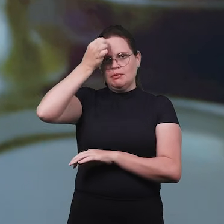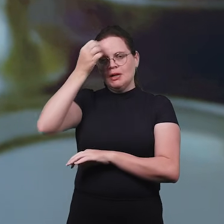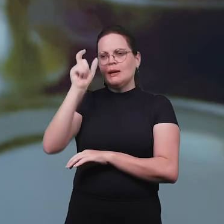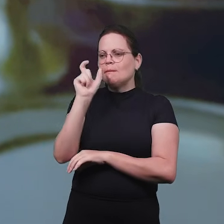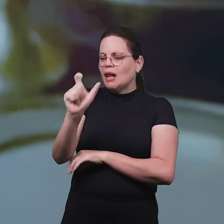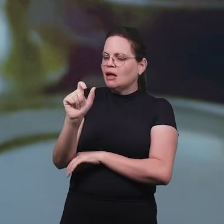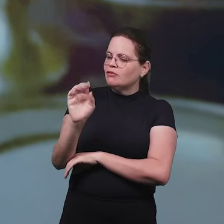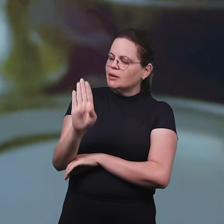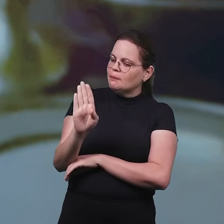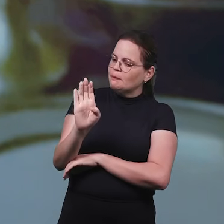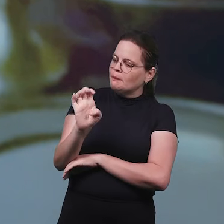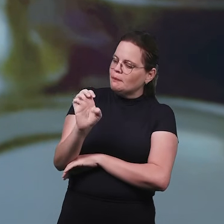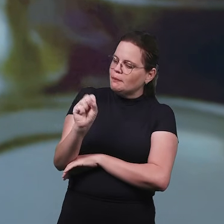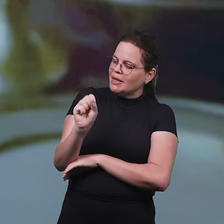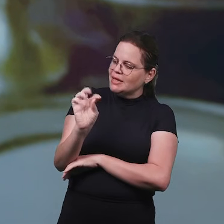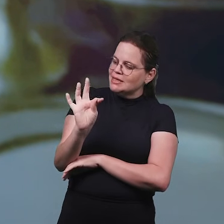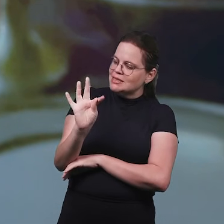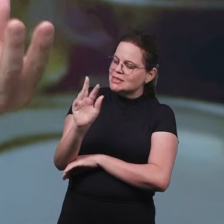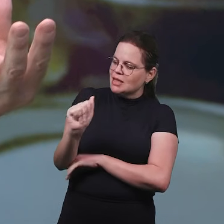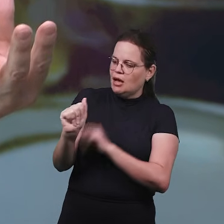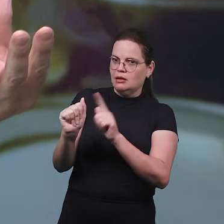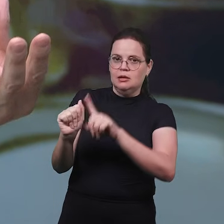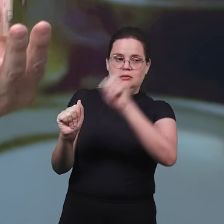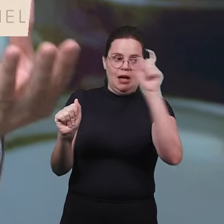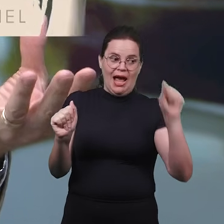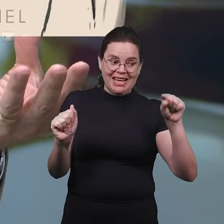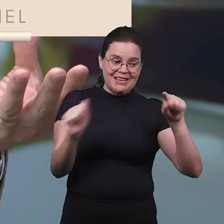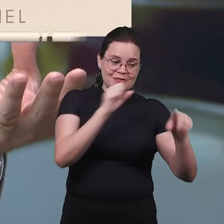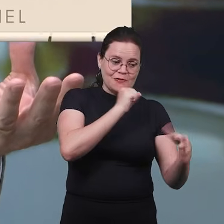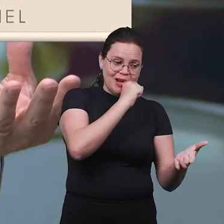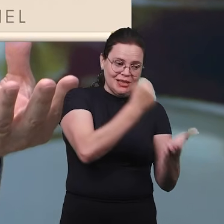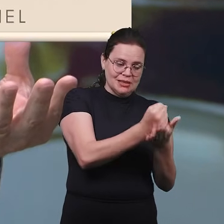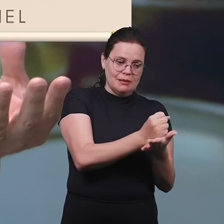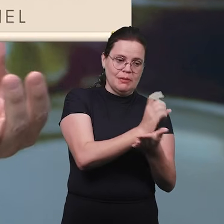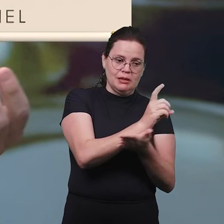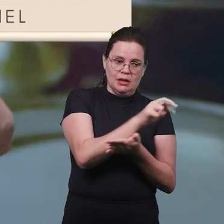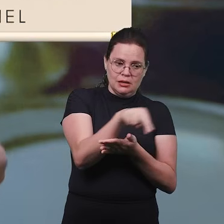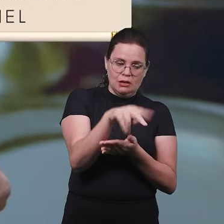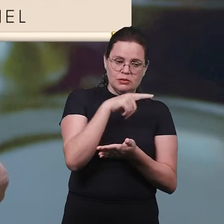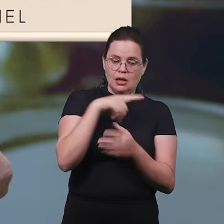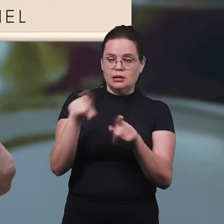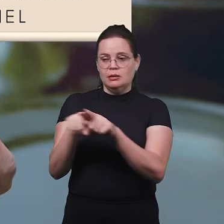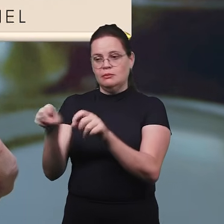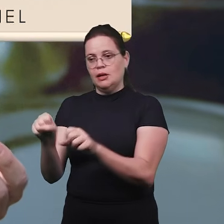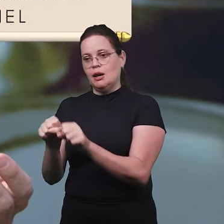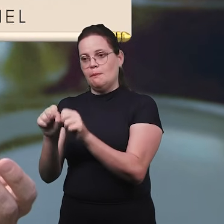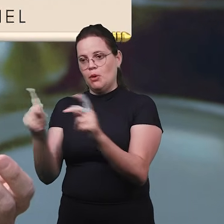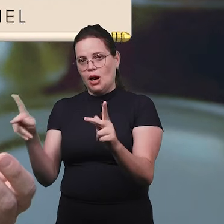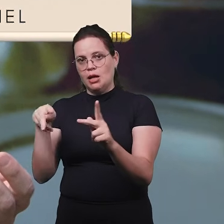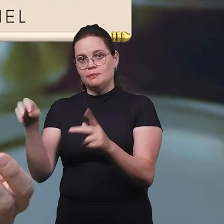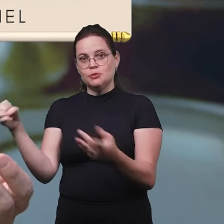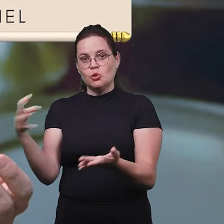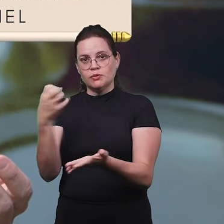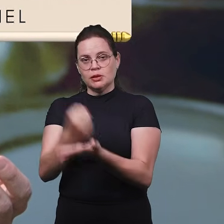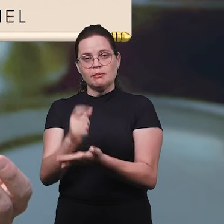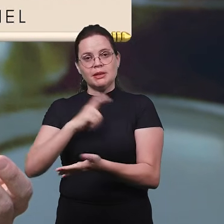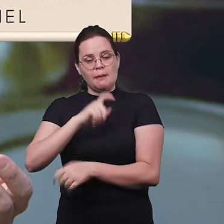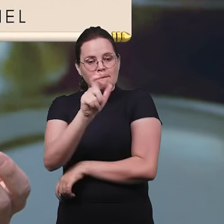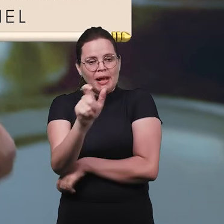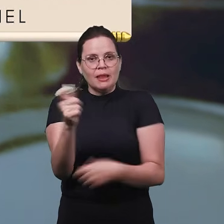são terminologias do Velho Testamento, em Daniel, sim, e do Novo Testamento, em